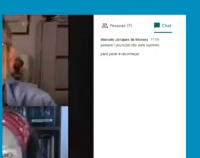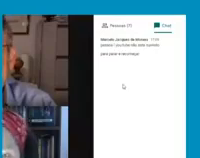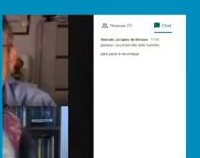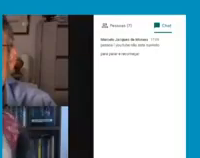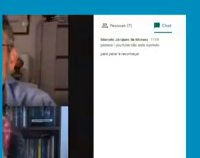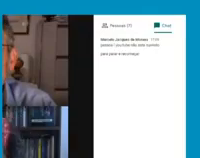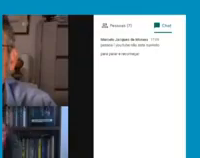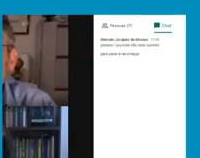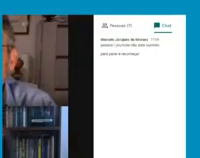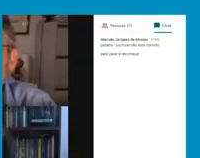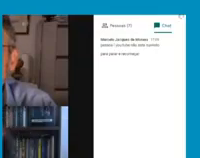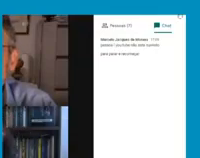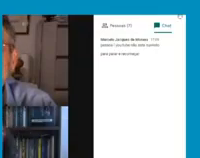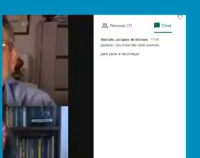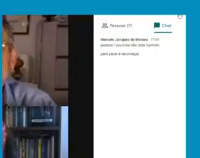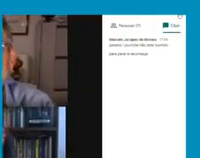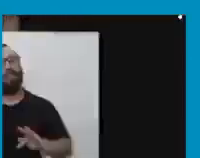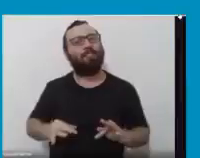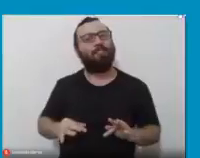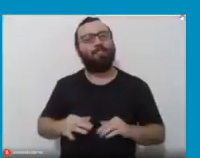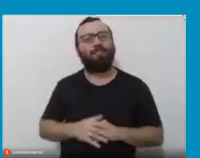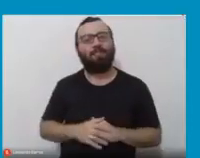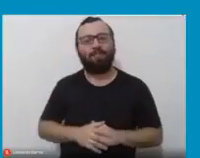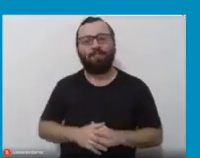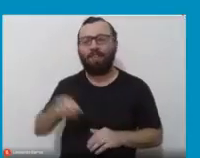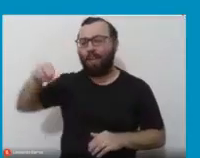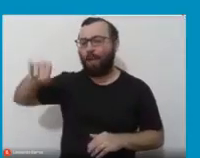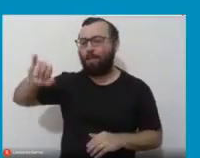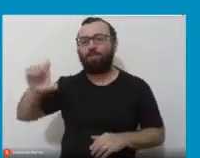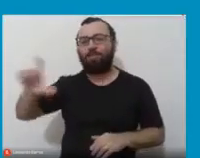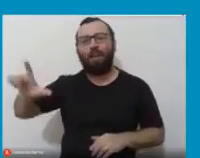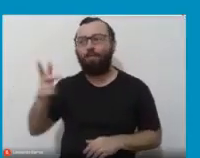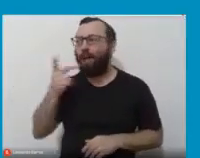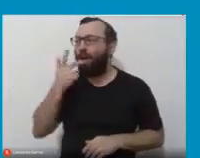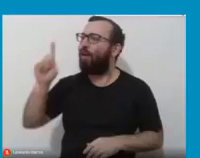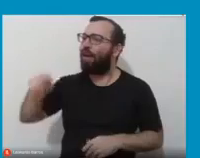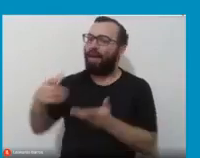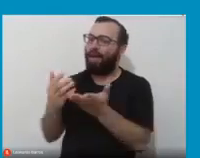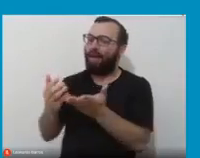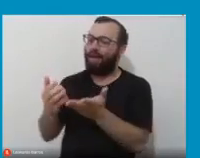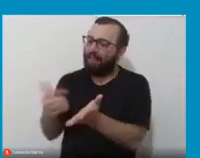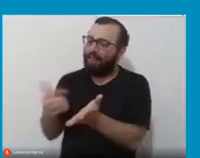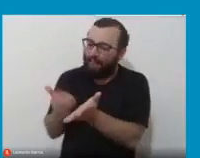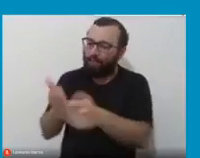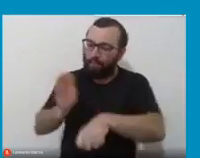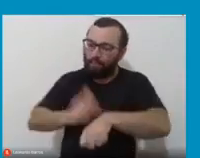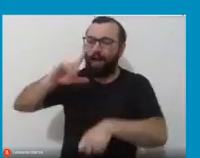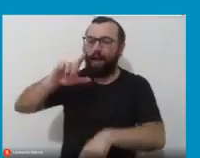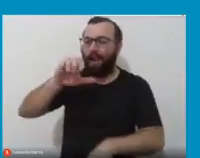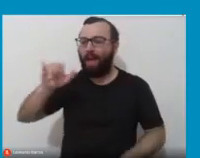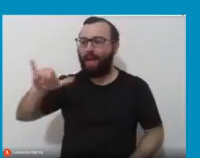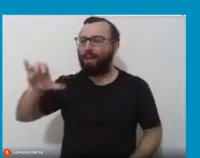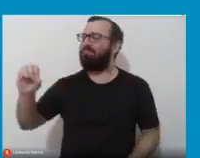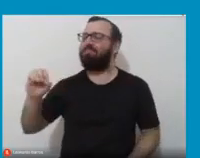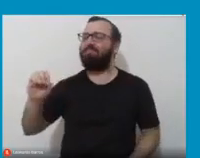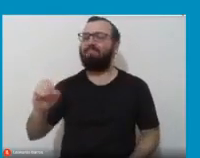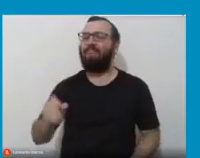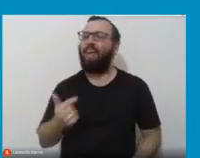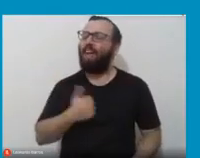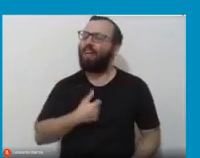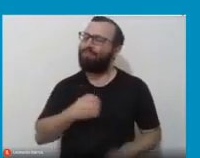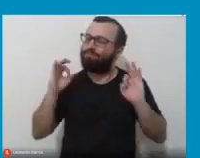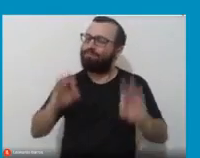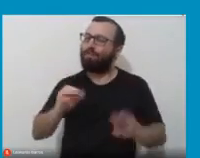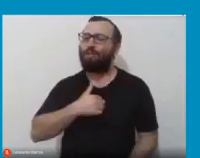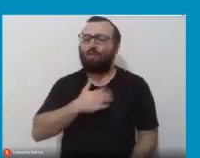feliz que o livro seja. Eu fiquei muito feliz do Michel dizer que é um livro quase clássico, né? Eu não sei. Eu realmente gostei